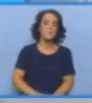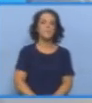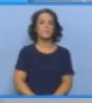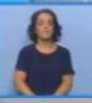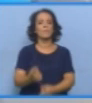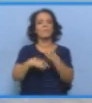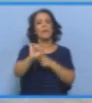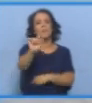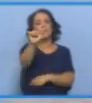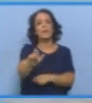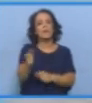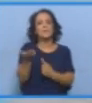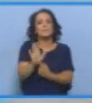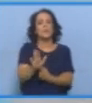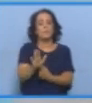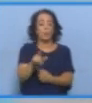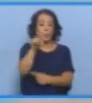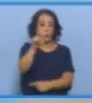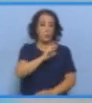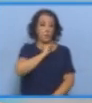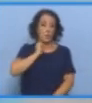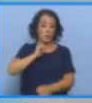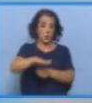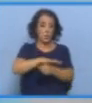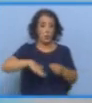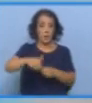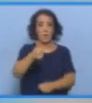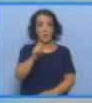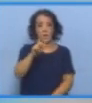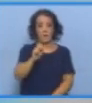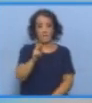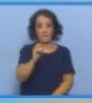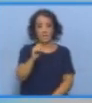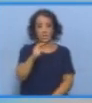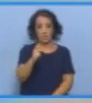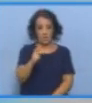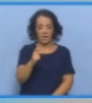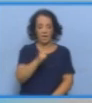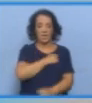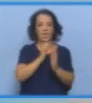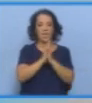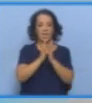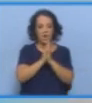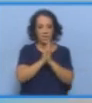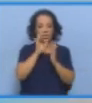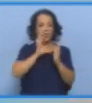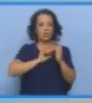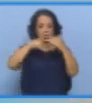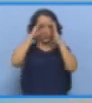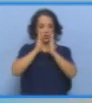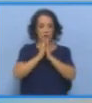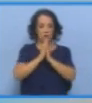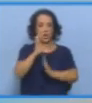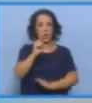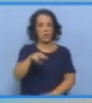No seu caso em específico, é pároco na zona da Bela Vista, não é? Paróquia Nossa Senhora da Conceição. Toda essa zona,